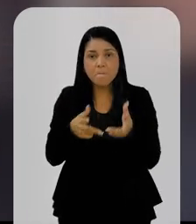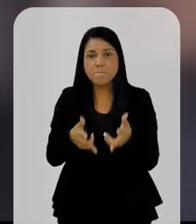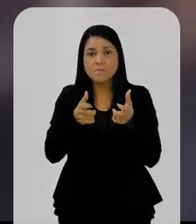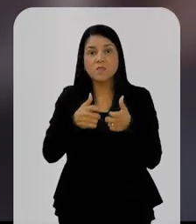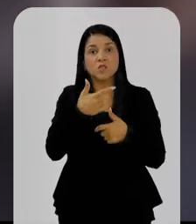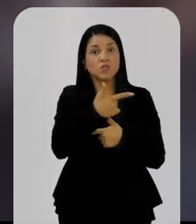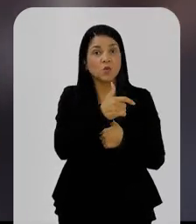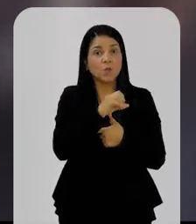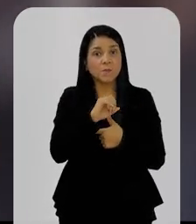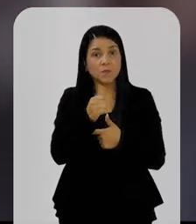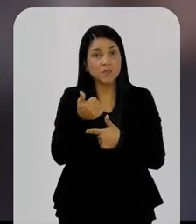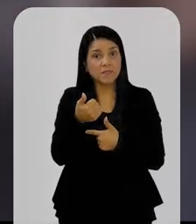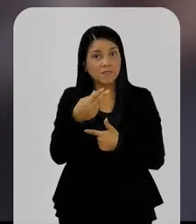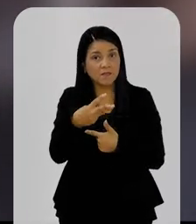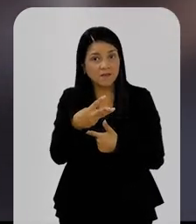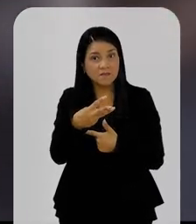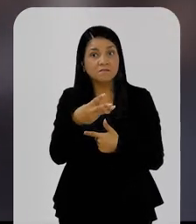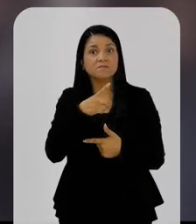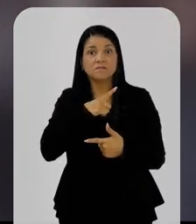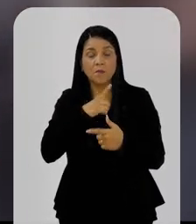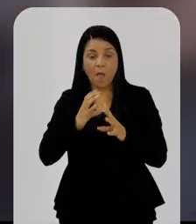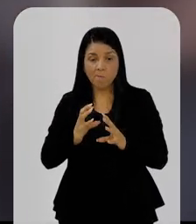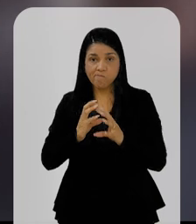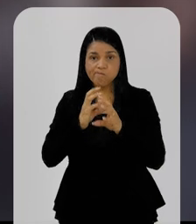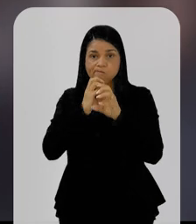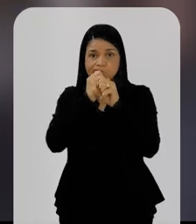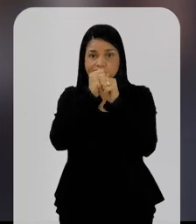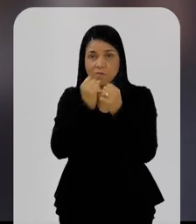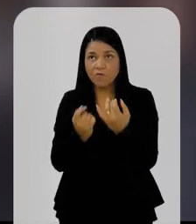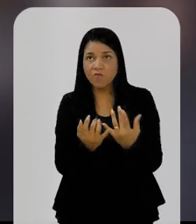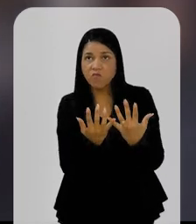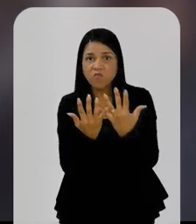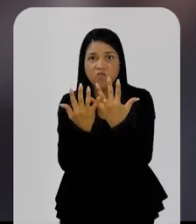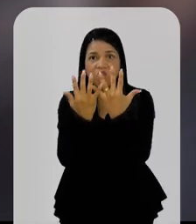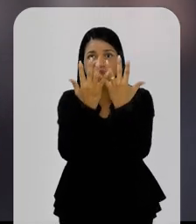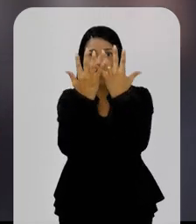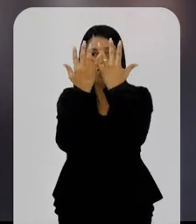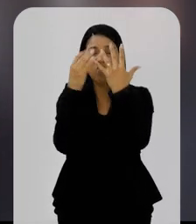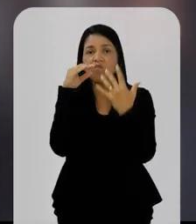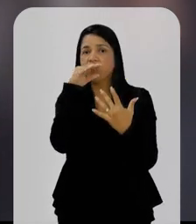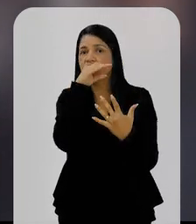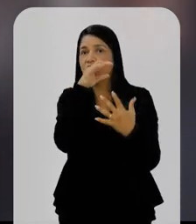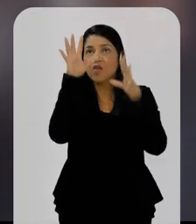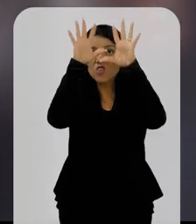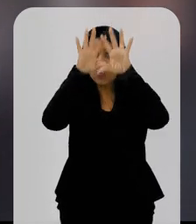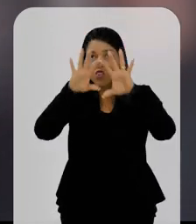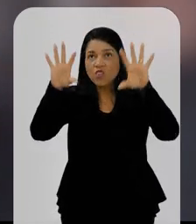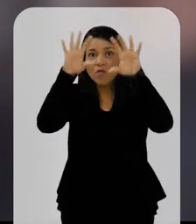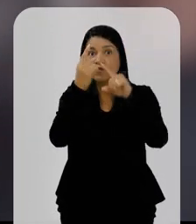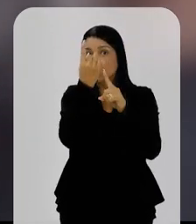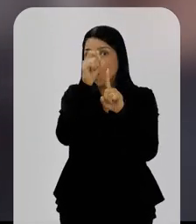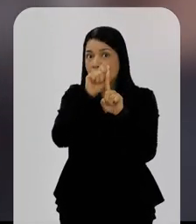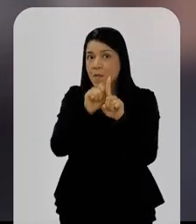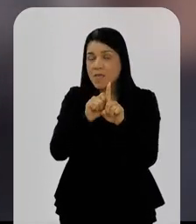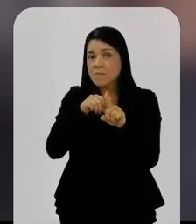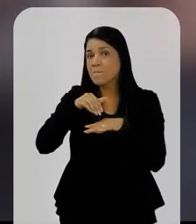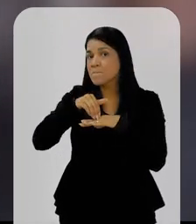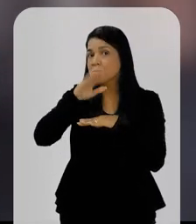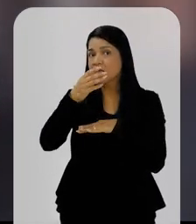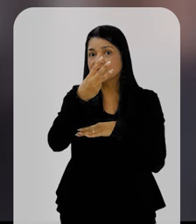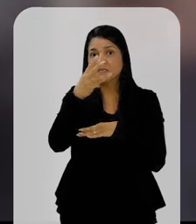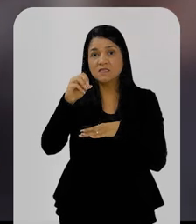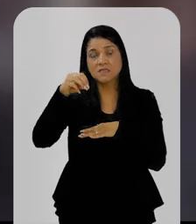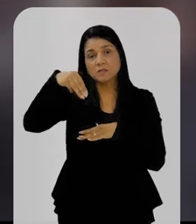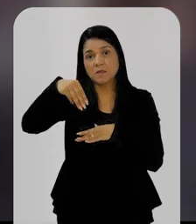em 2013 para frente, nós temos acumulados de precipitação no mês de mais de 300